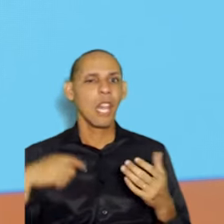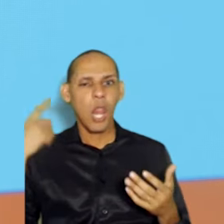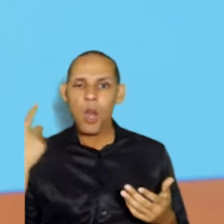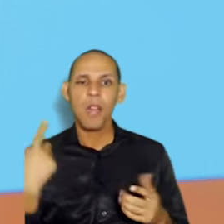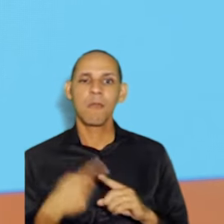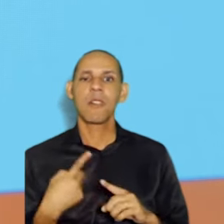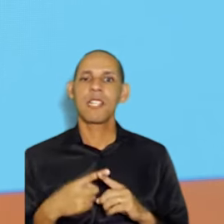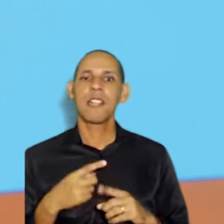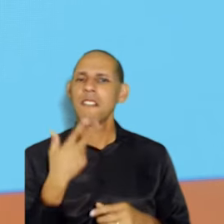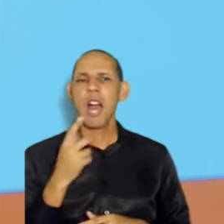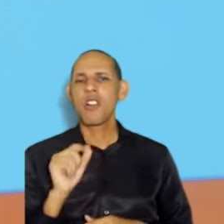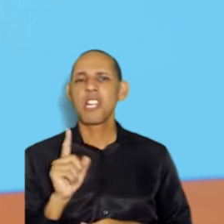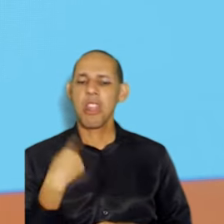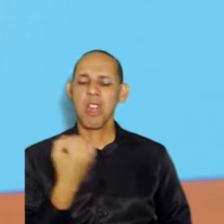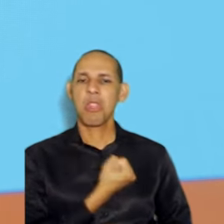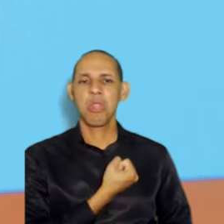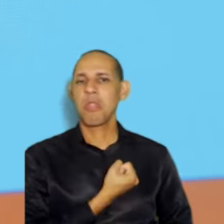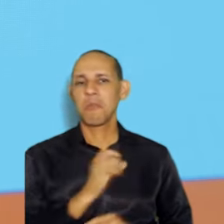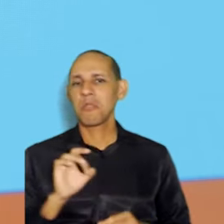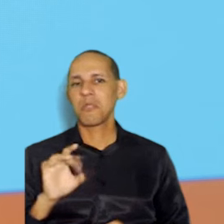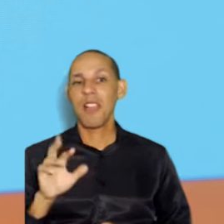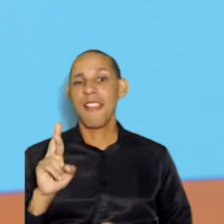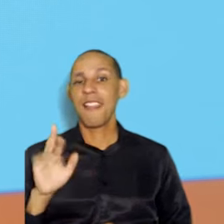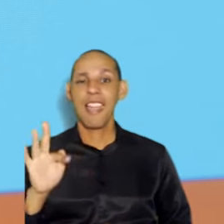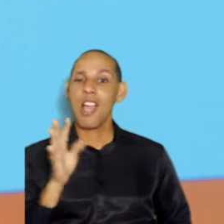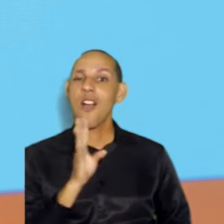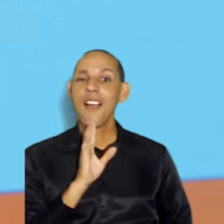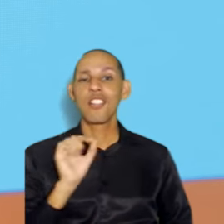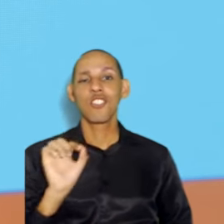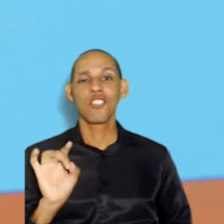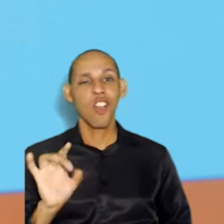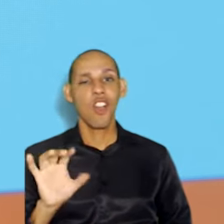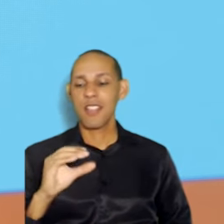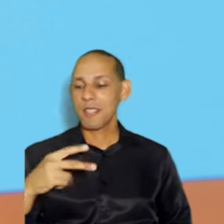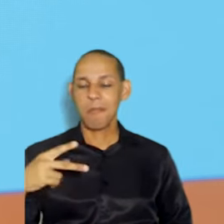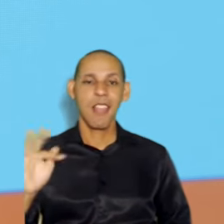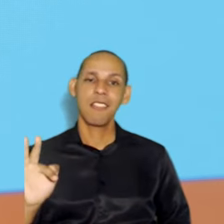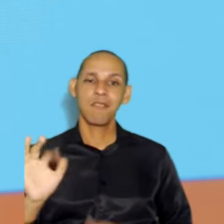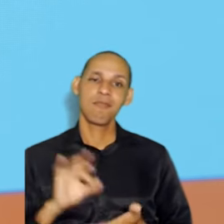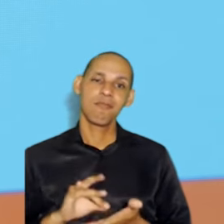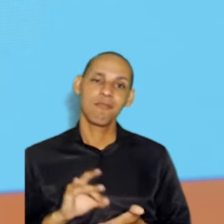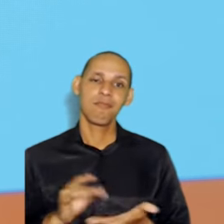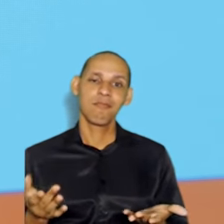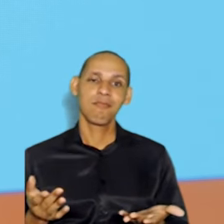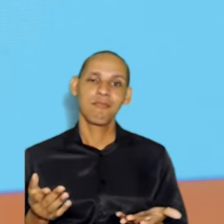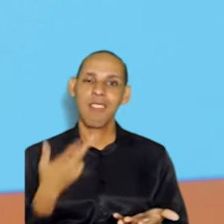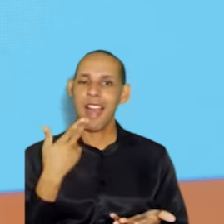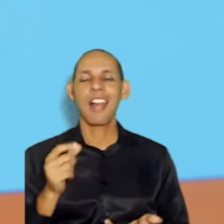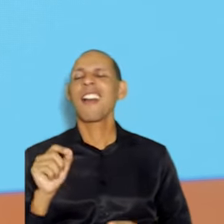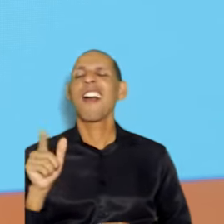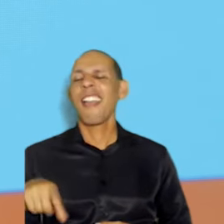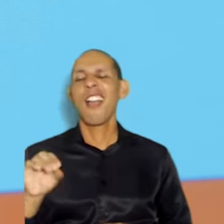né Por um lado é positivo né que não vai falar ah o Oscar né falar ah o CPF e tal né então nesse sentido é o número que vai ter que